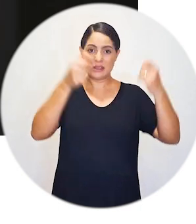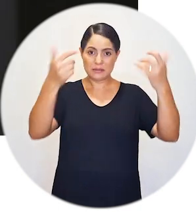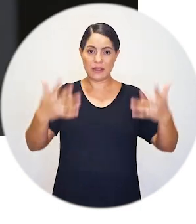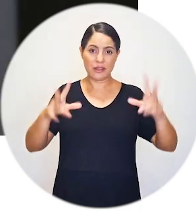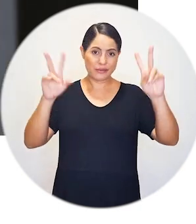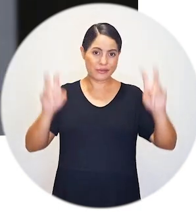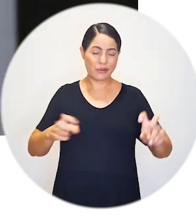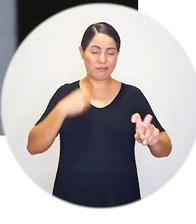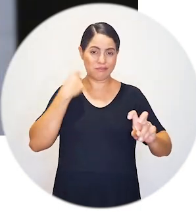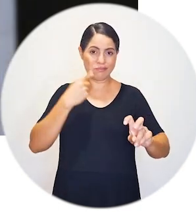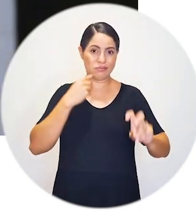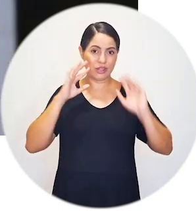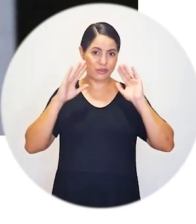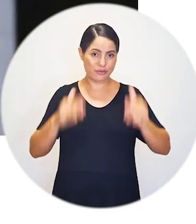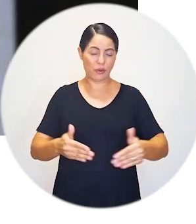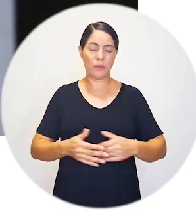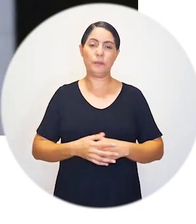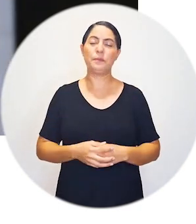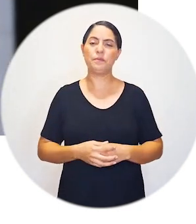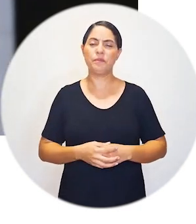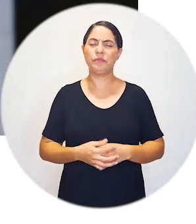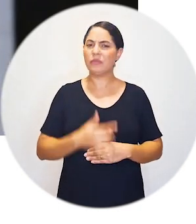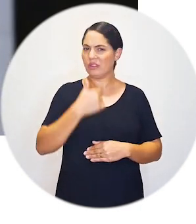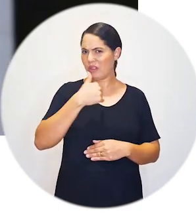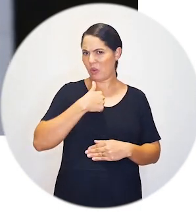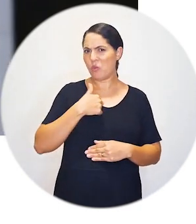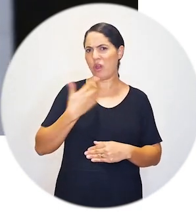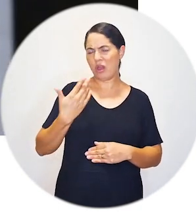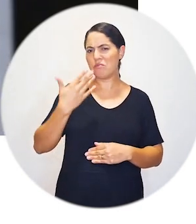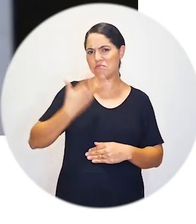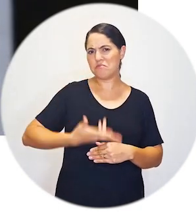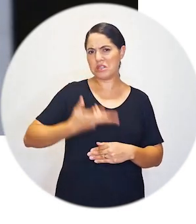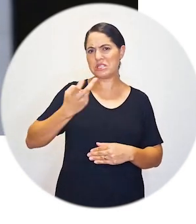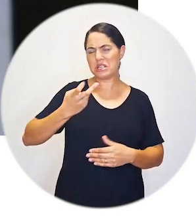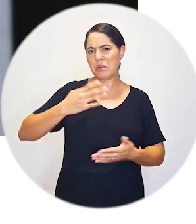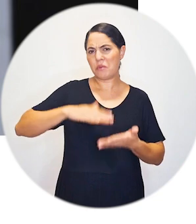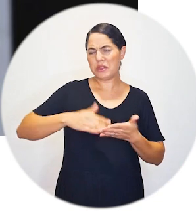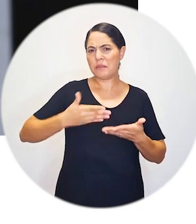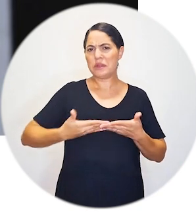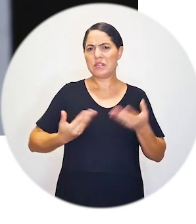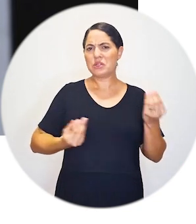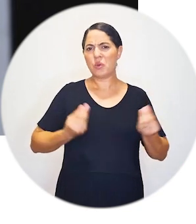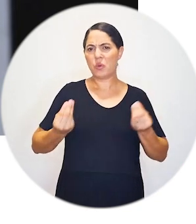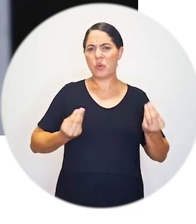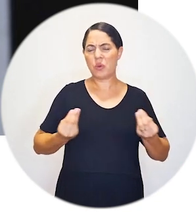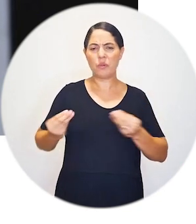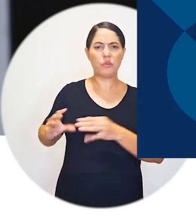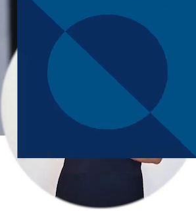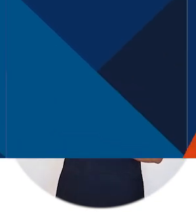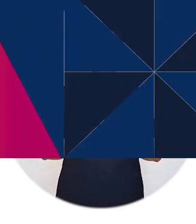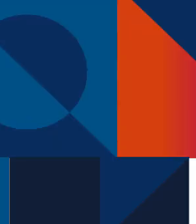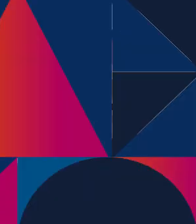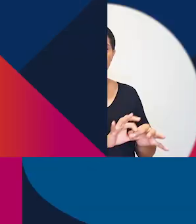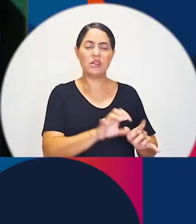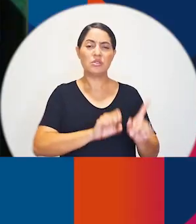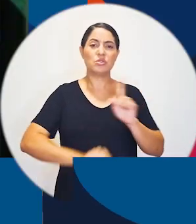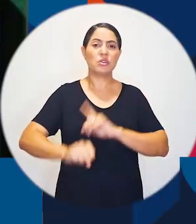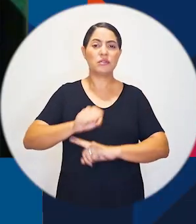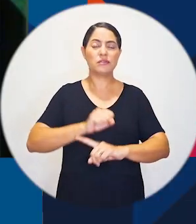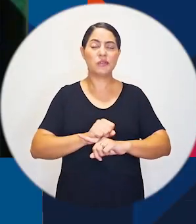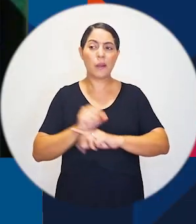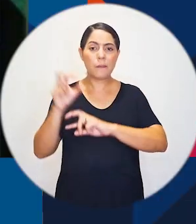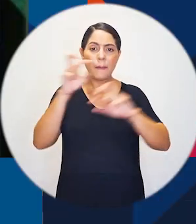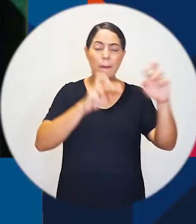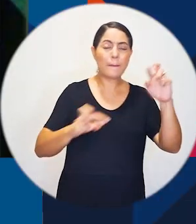advocacia. E eu interpreto isso como uma necessidade de que a ordem seja vigilante em relação às questões relacionadas